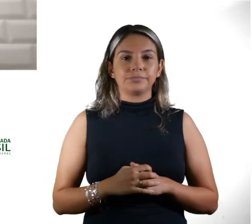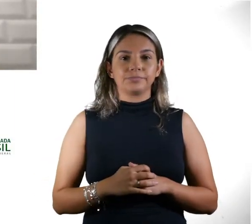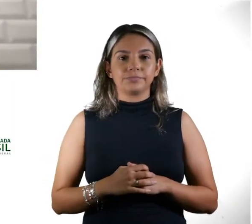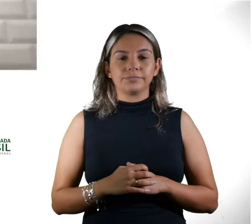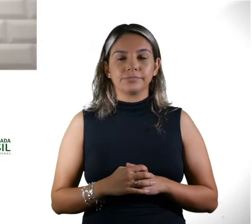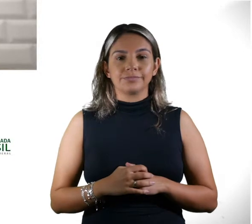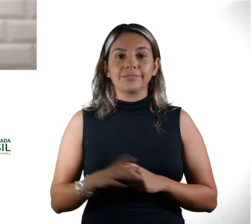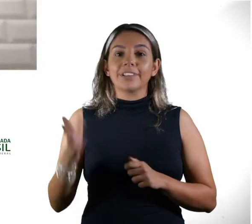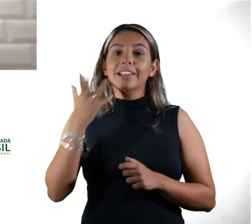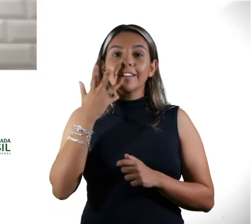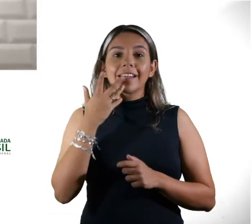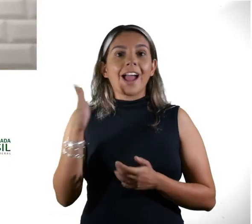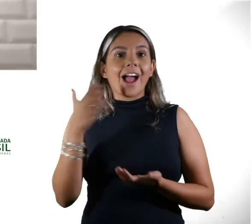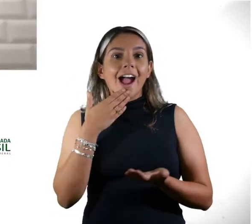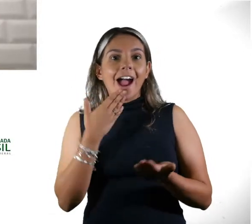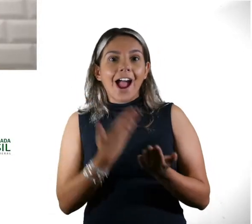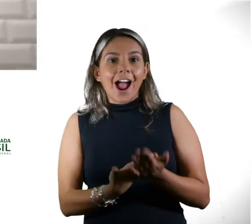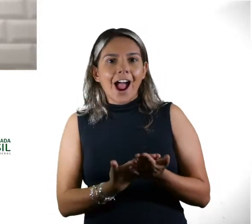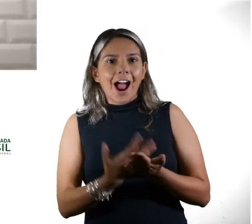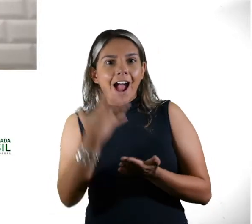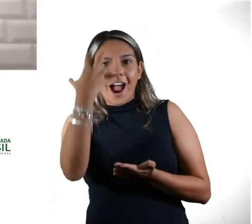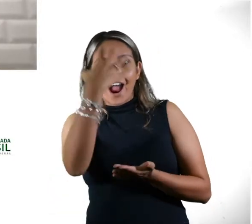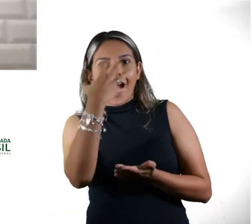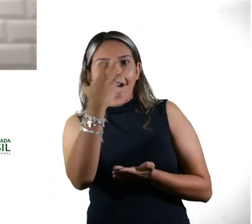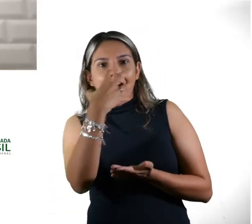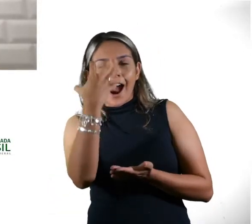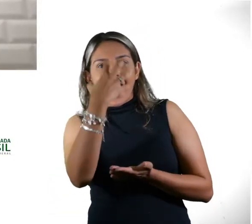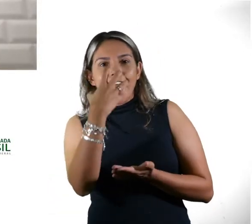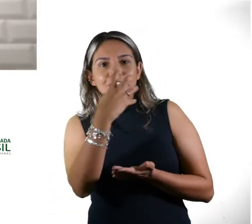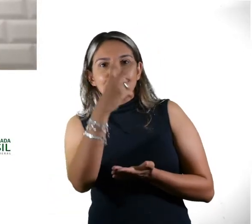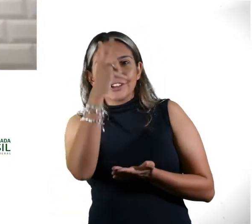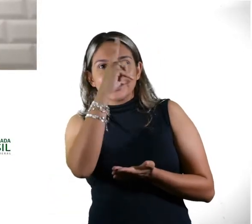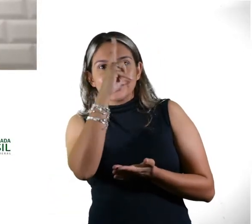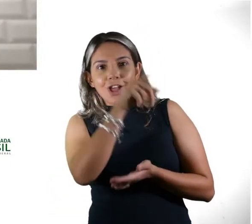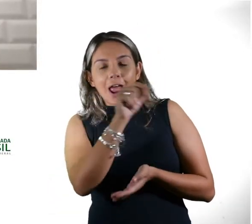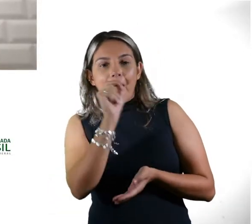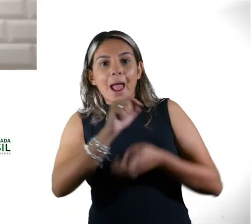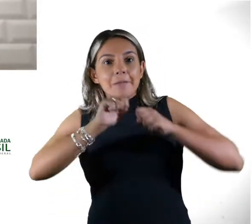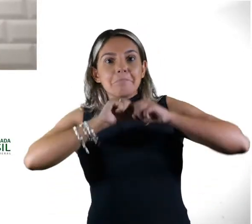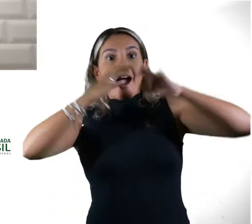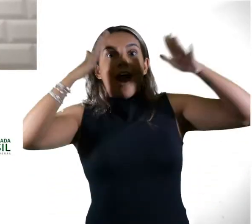certo encantamento por esse universo do absurdo e do mágico, não é?